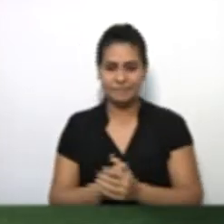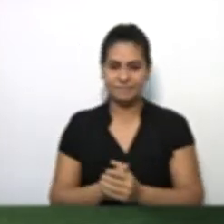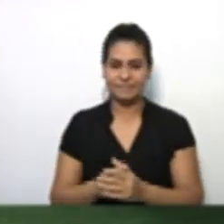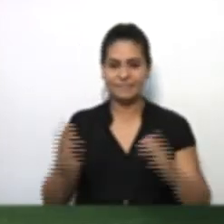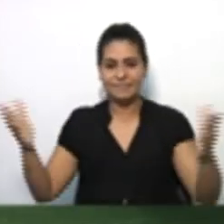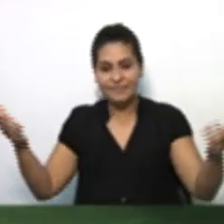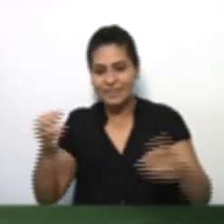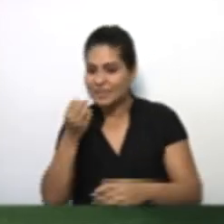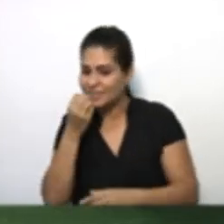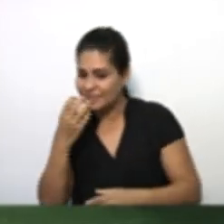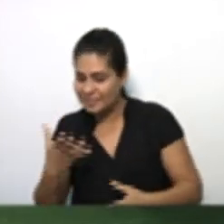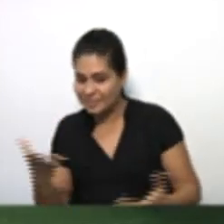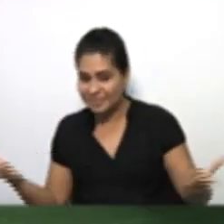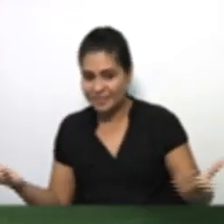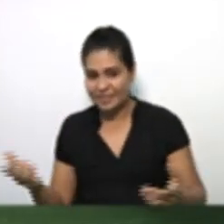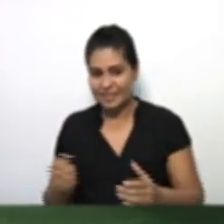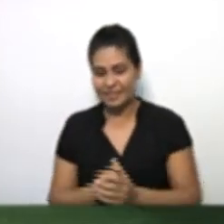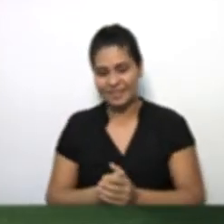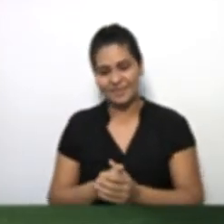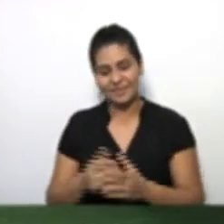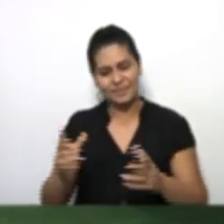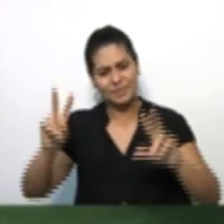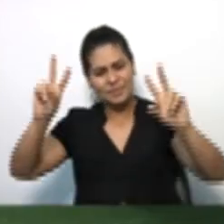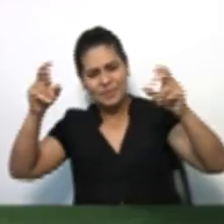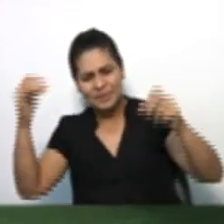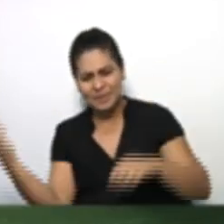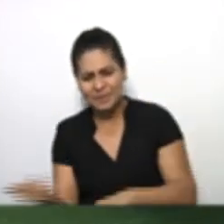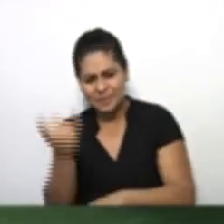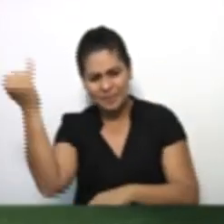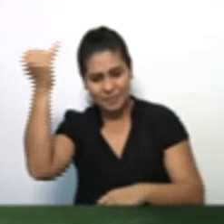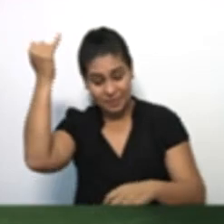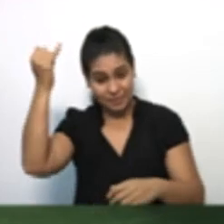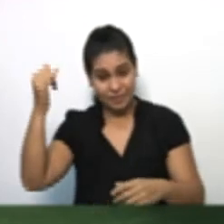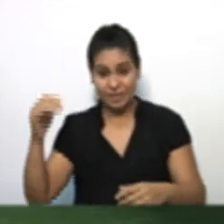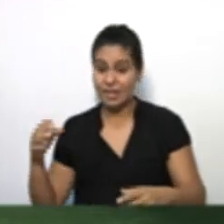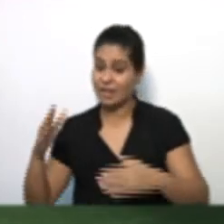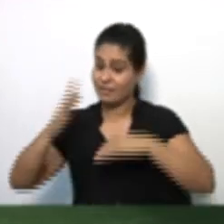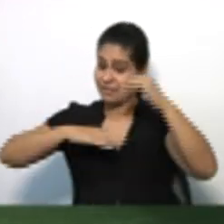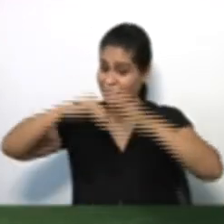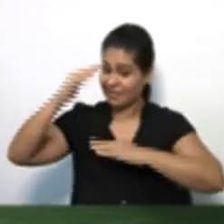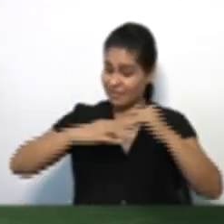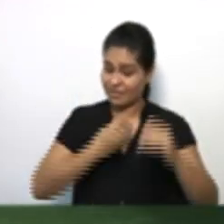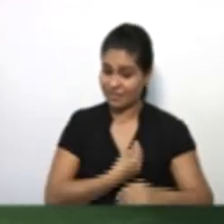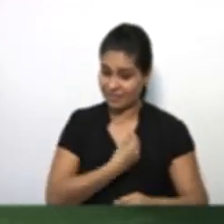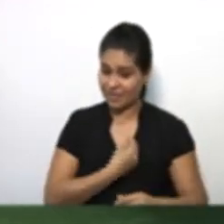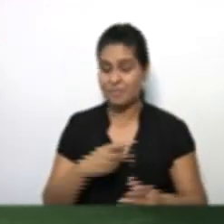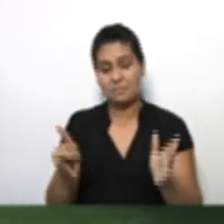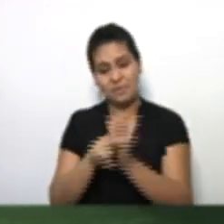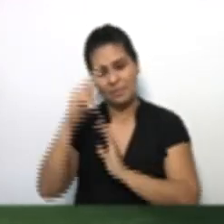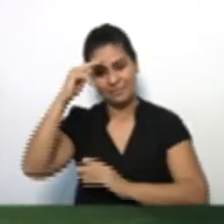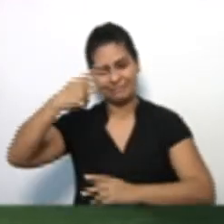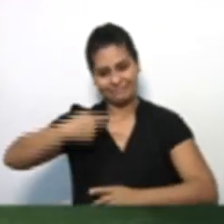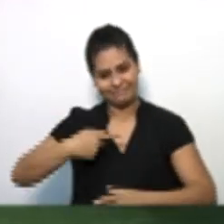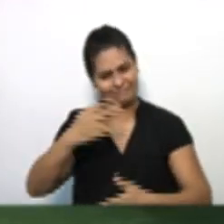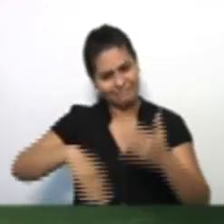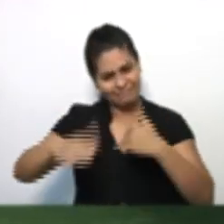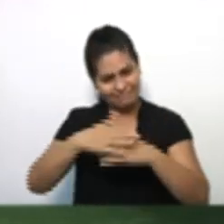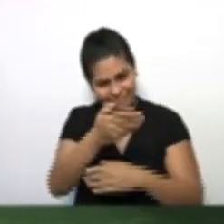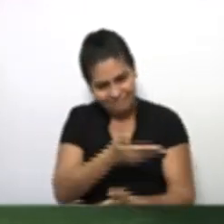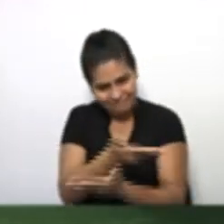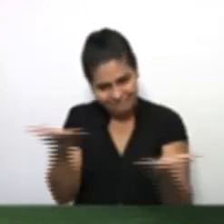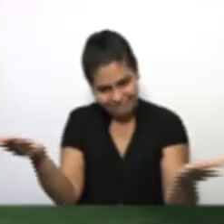um momento muito bom, né? Nós vimos assuntos muito importantes, como eu falei, para a vida profissional e também para a vida particular